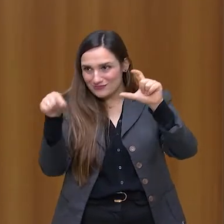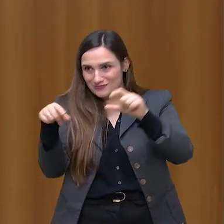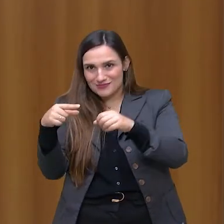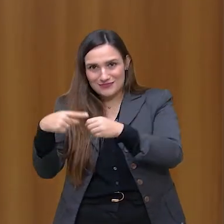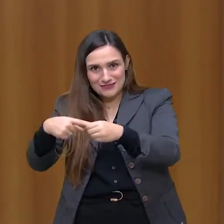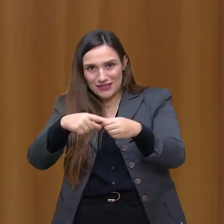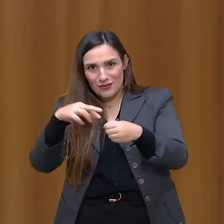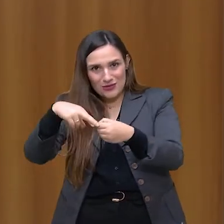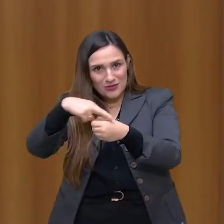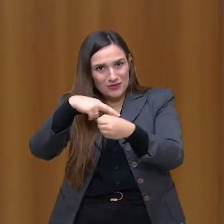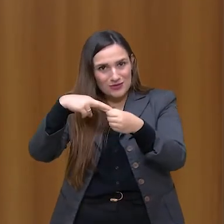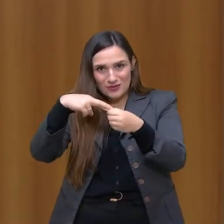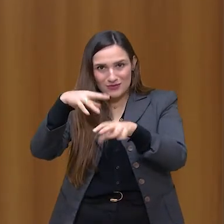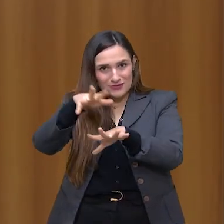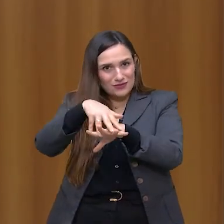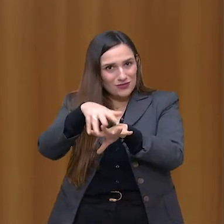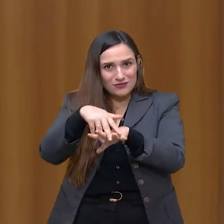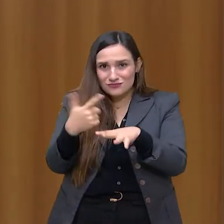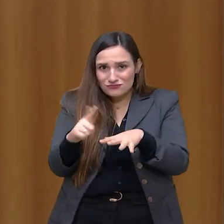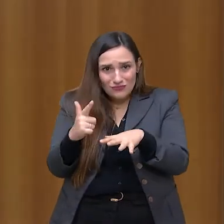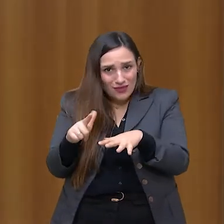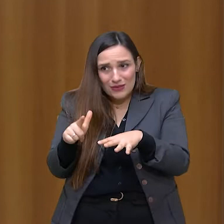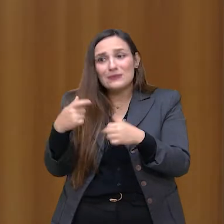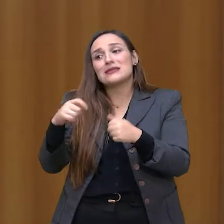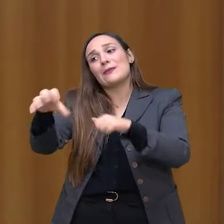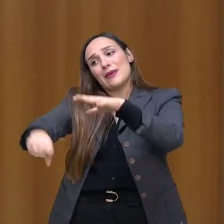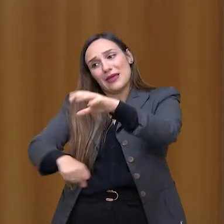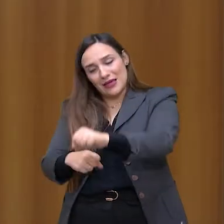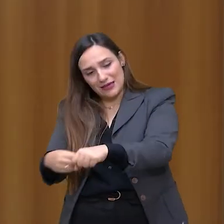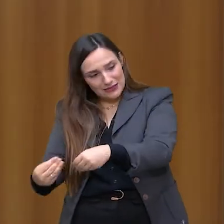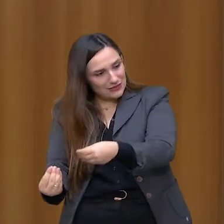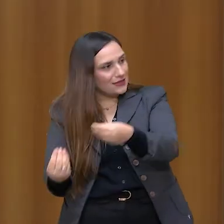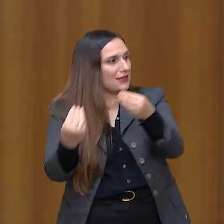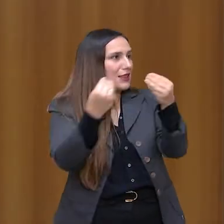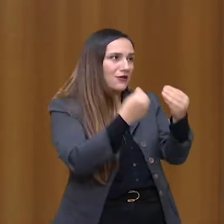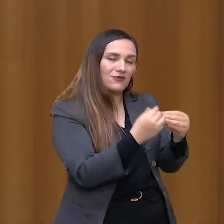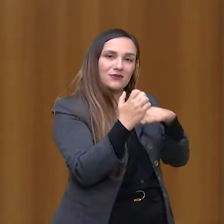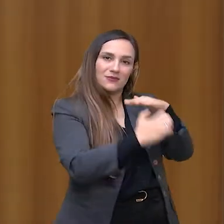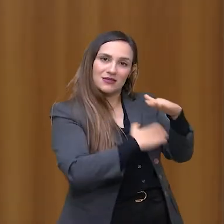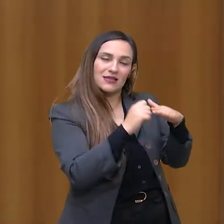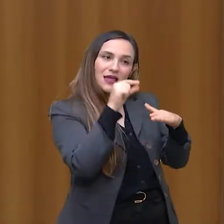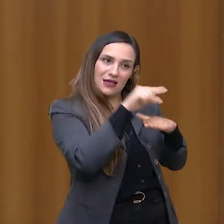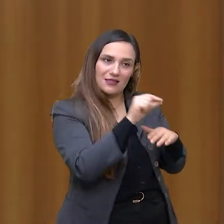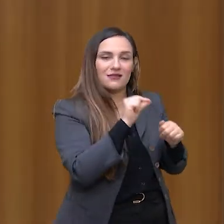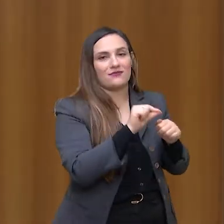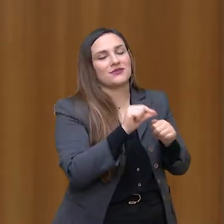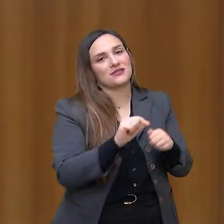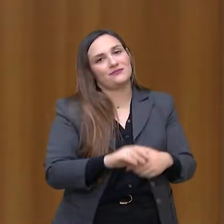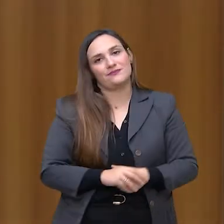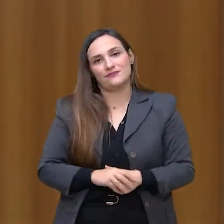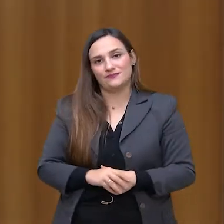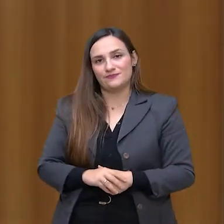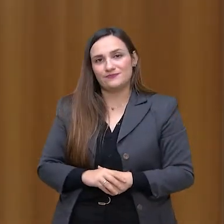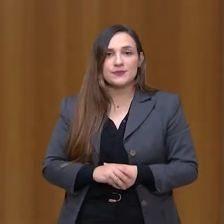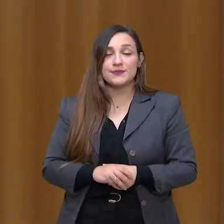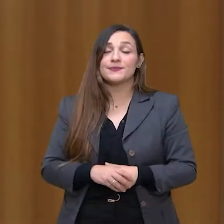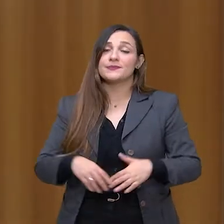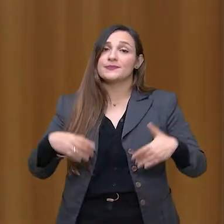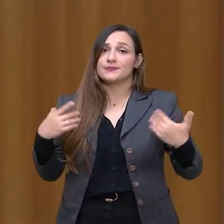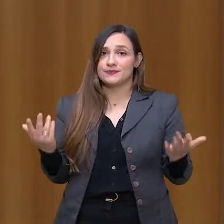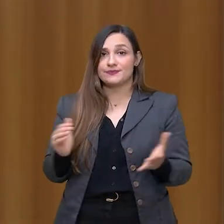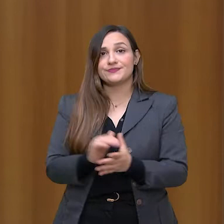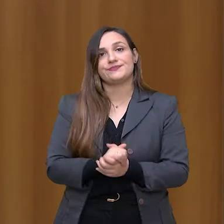Pardo, Cidrolândia, eu não tenho esse descarte adequado, então eu tenho que trazer para cá, entregar para a empresa que vai fazer a logística reversa.